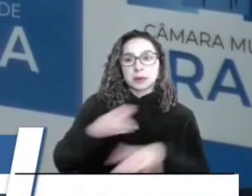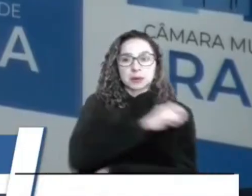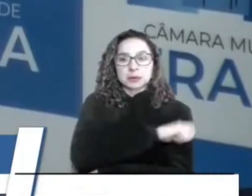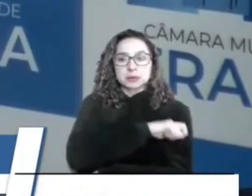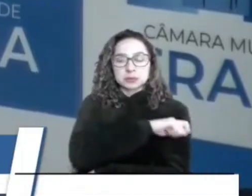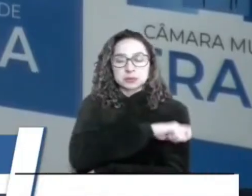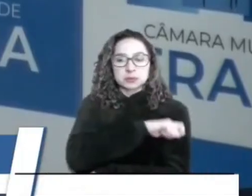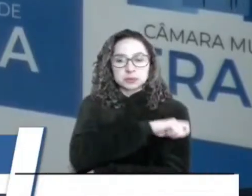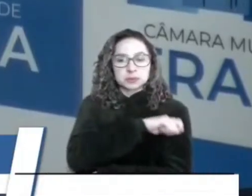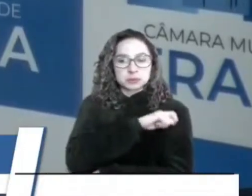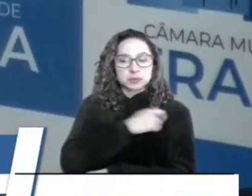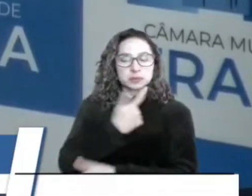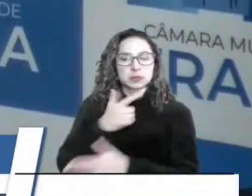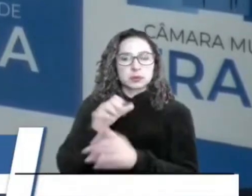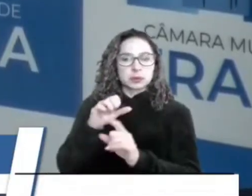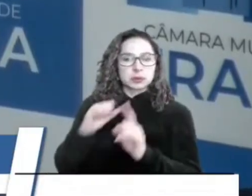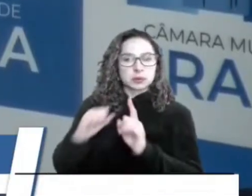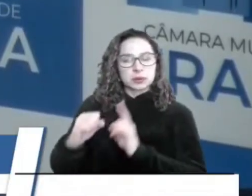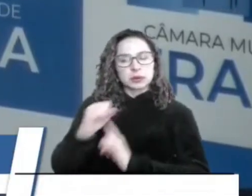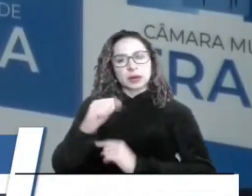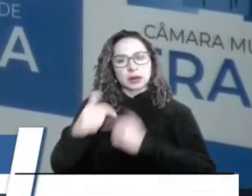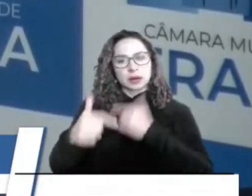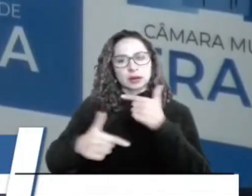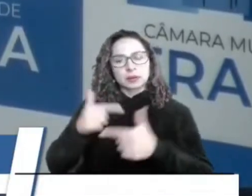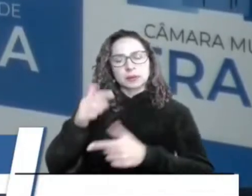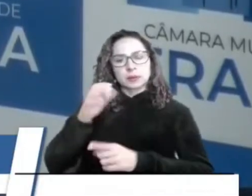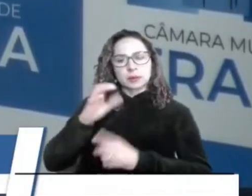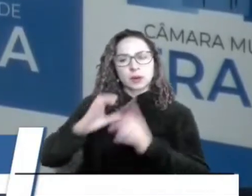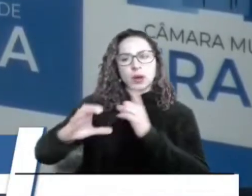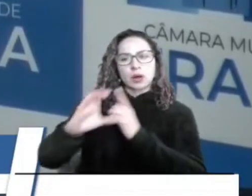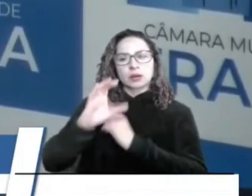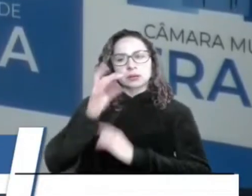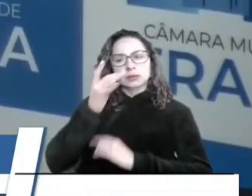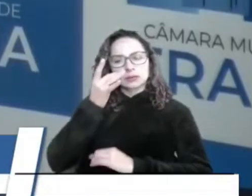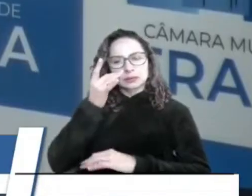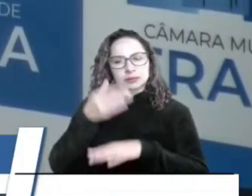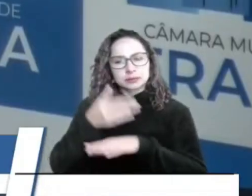estudantis, sociais, trabalhistas e comunidade presente.